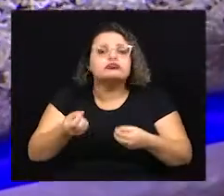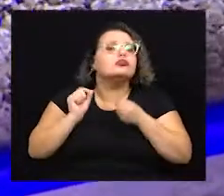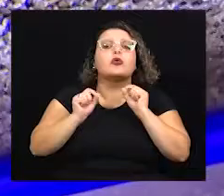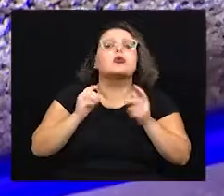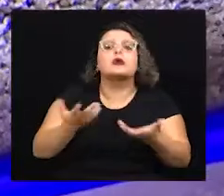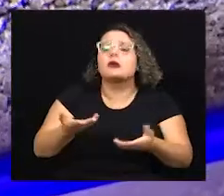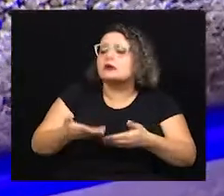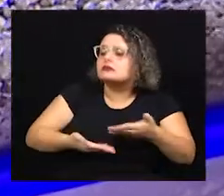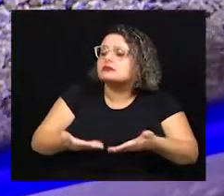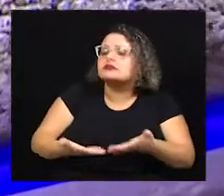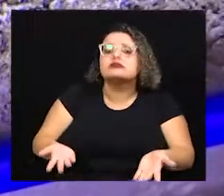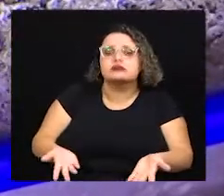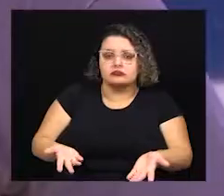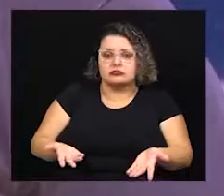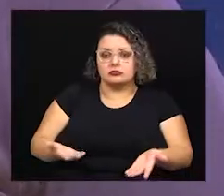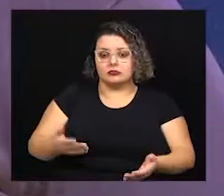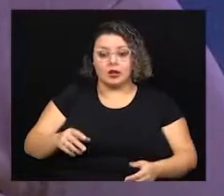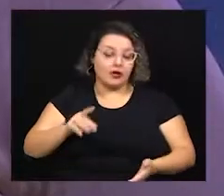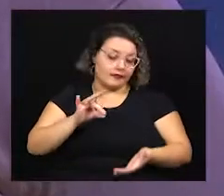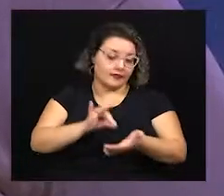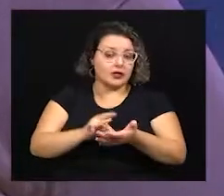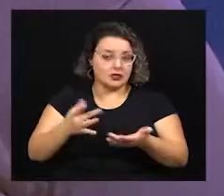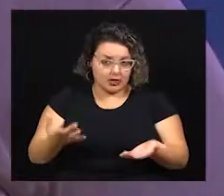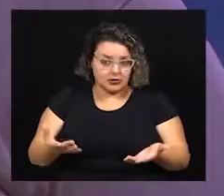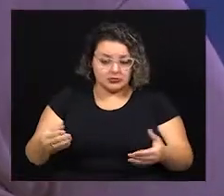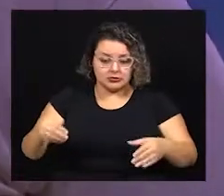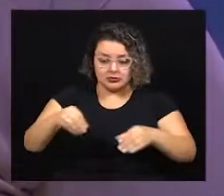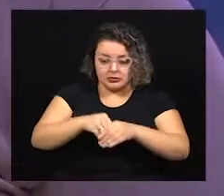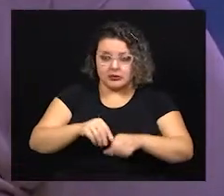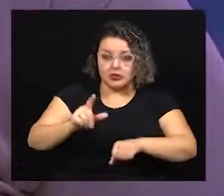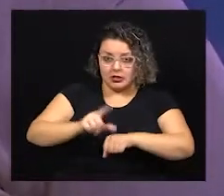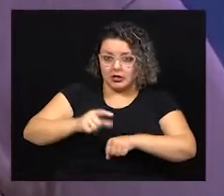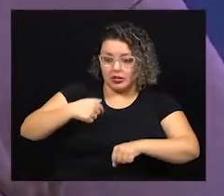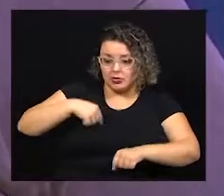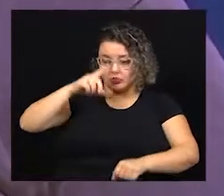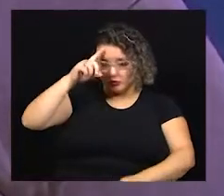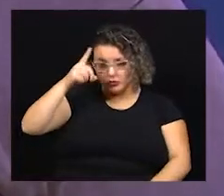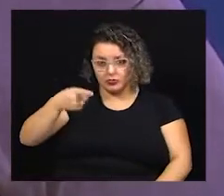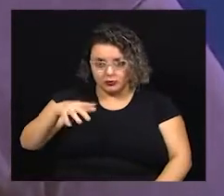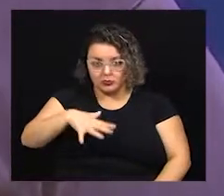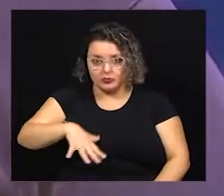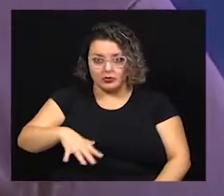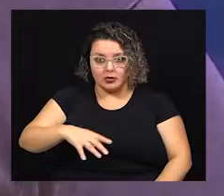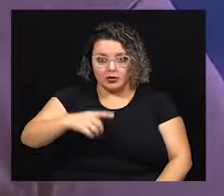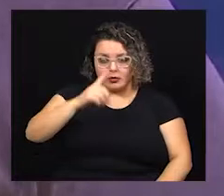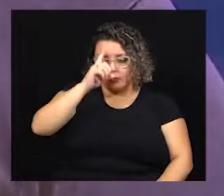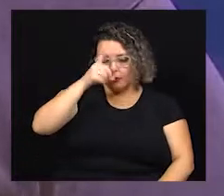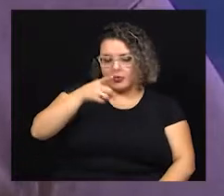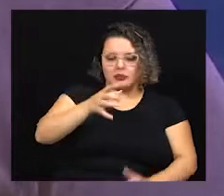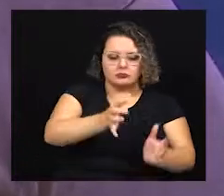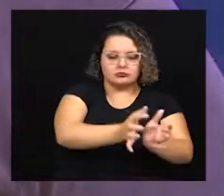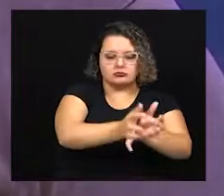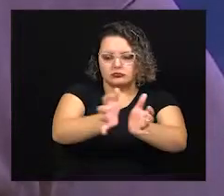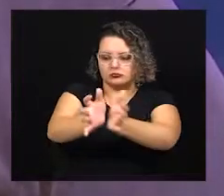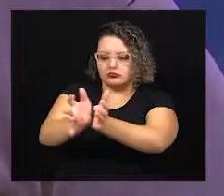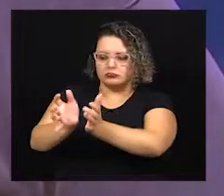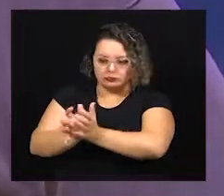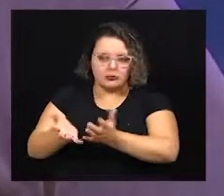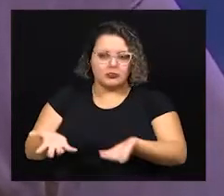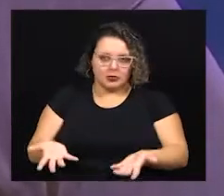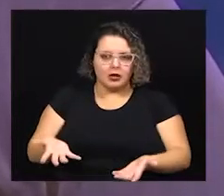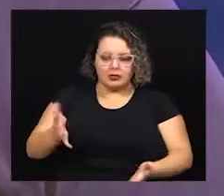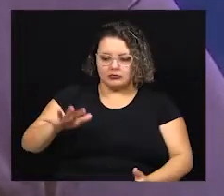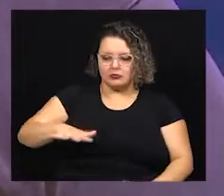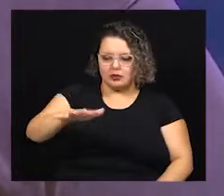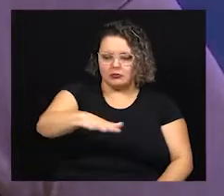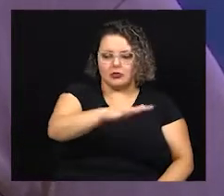realidade, a minha posição dentro da loja, eu sou o dono da loja, então eu delego a minha equipe as necessidades diárias do